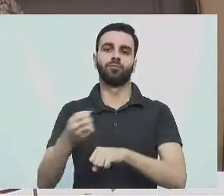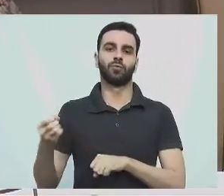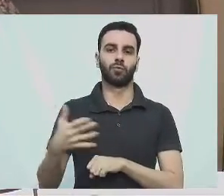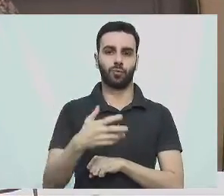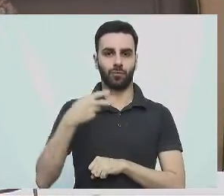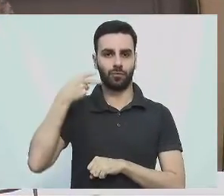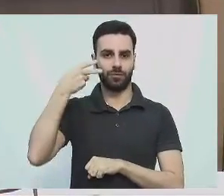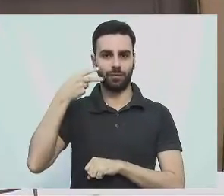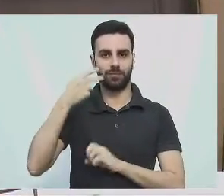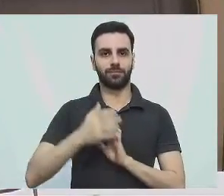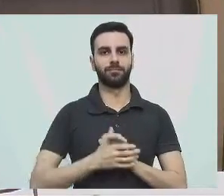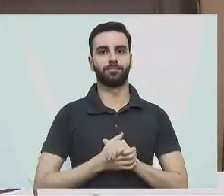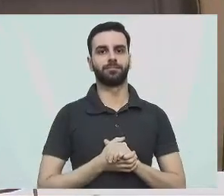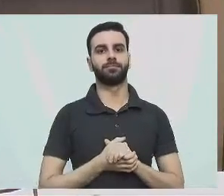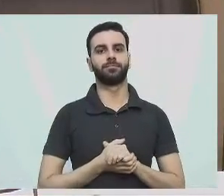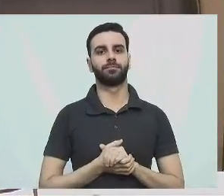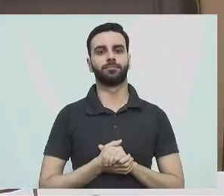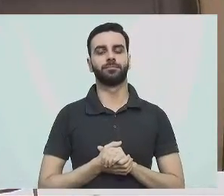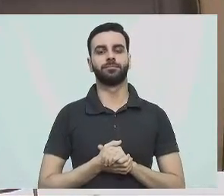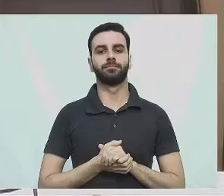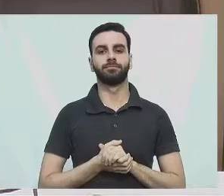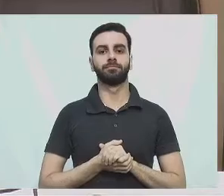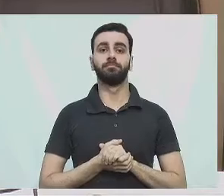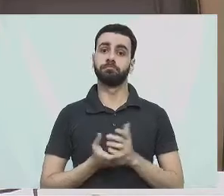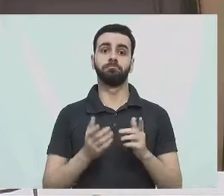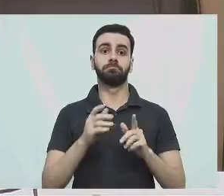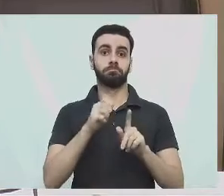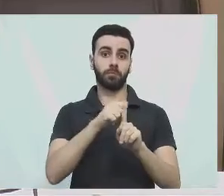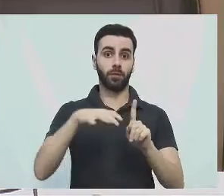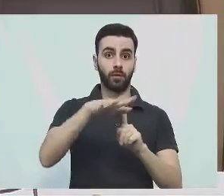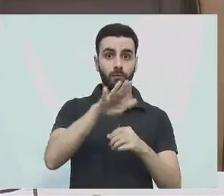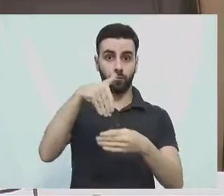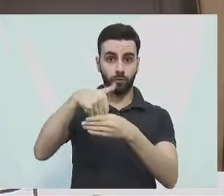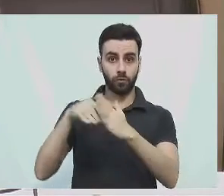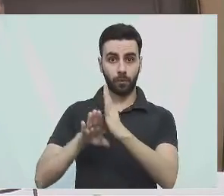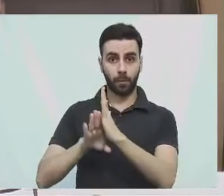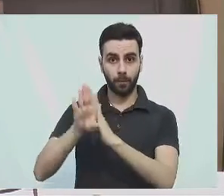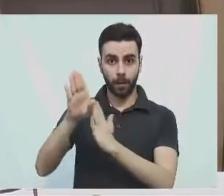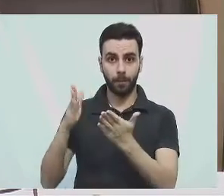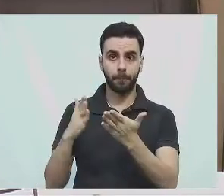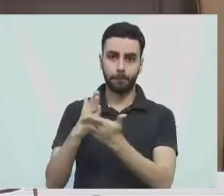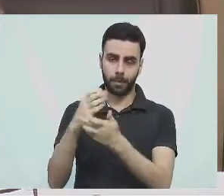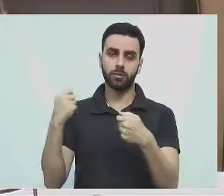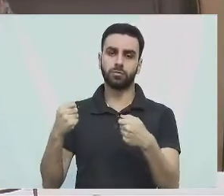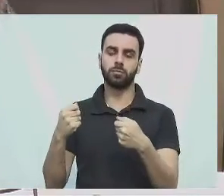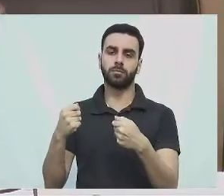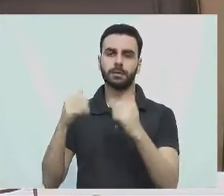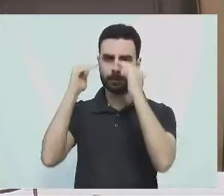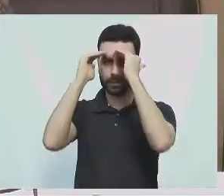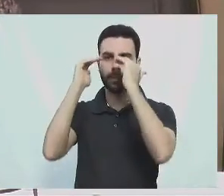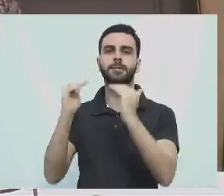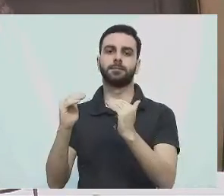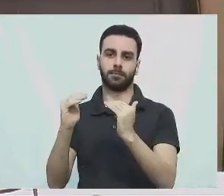vocês. A escolha do povo é a escolha do povo, e é essa que eu respeito e